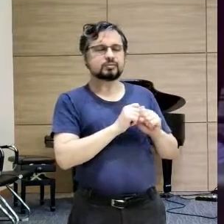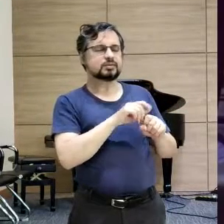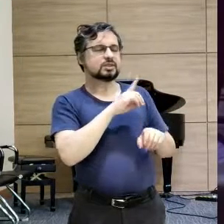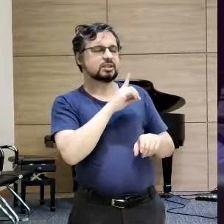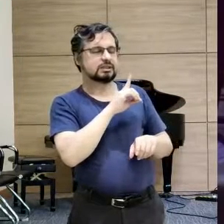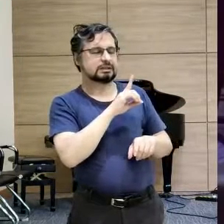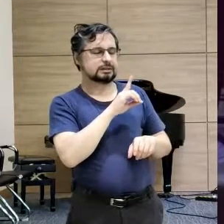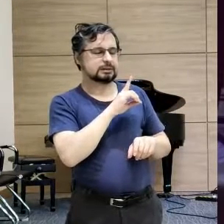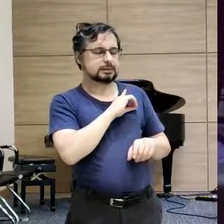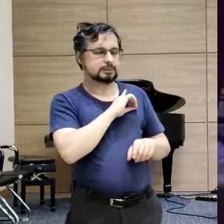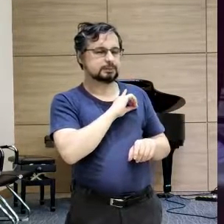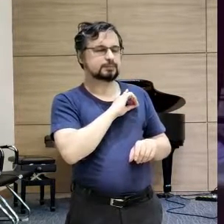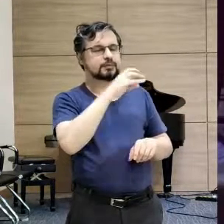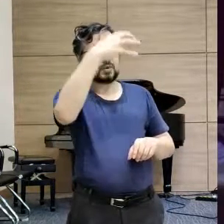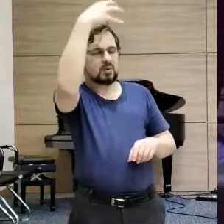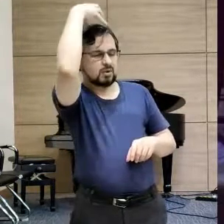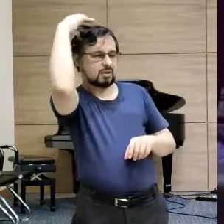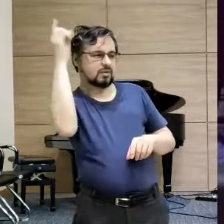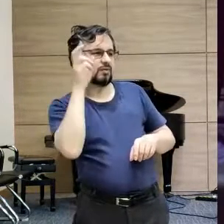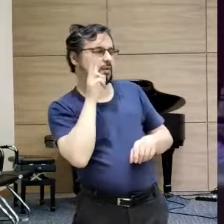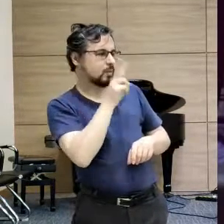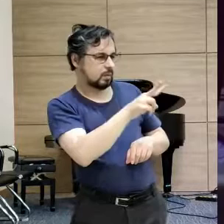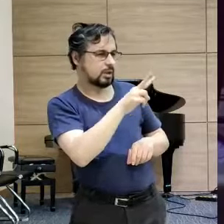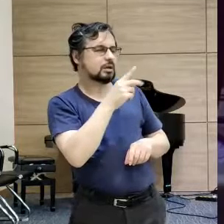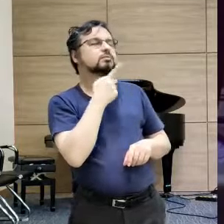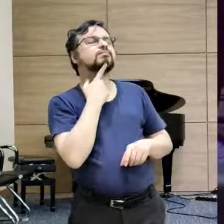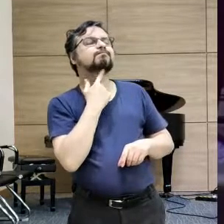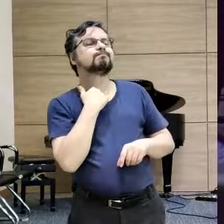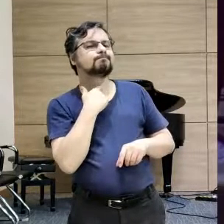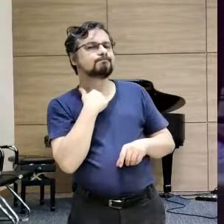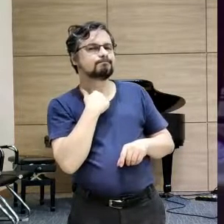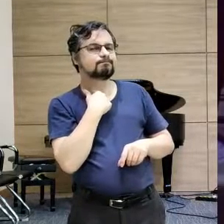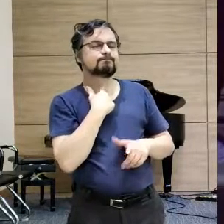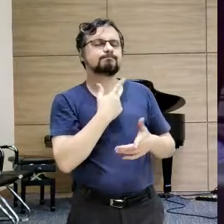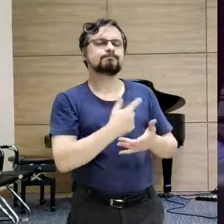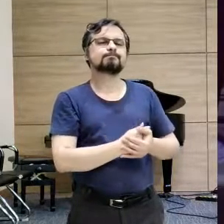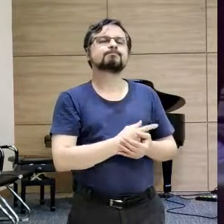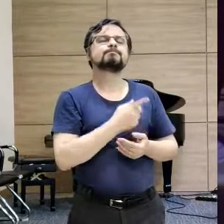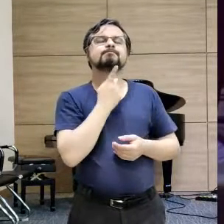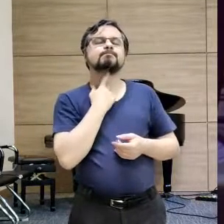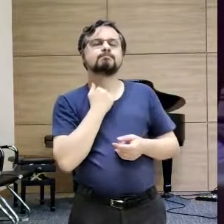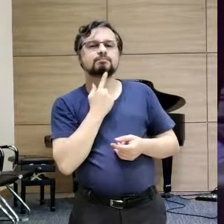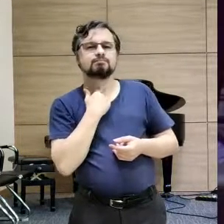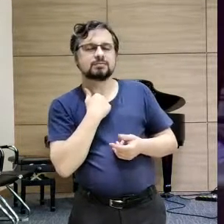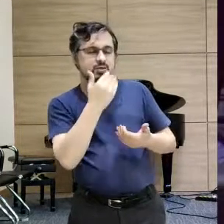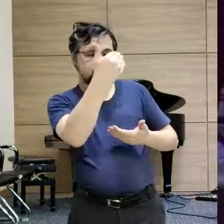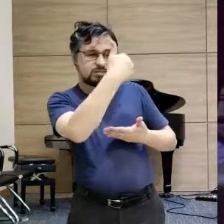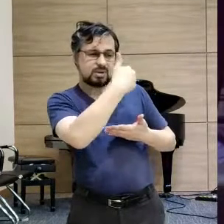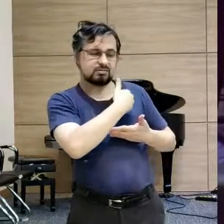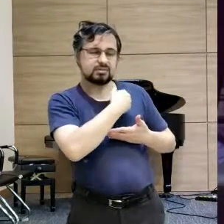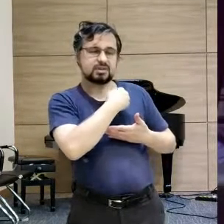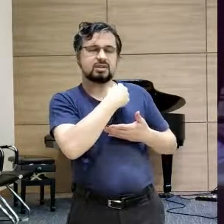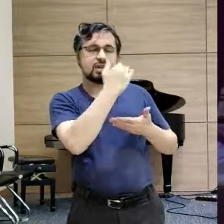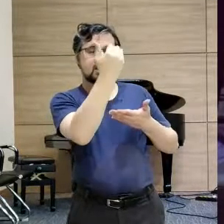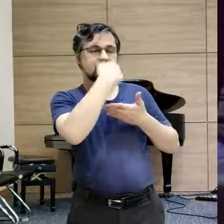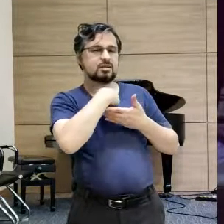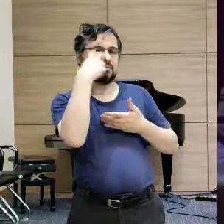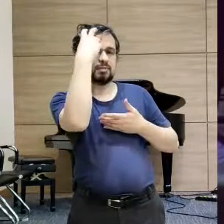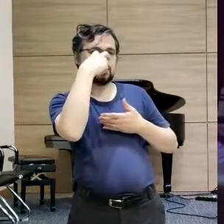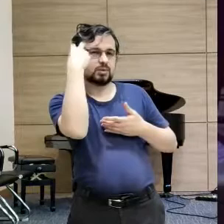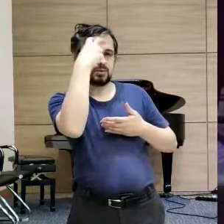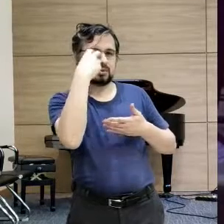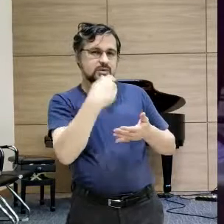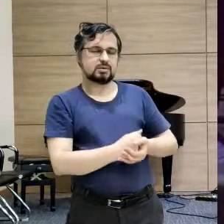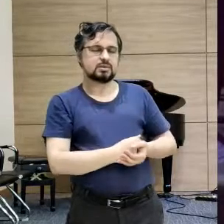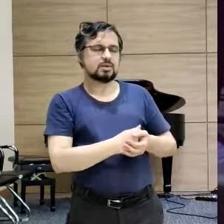afeiçoa, o desejo, os olhos são as janelas da alma, vai dizer Provérbios, o desejo entra pelos seus olhos,